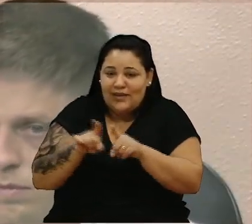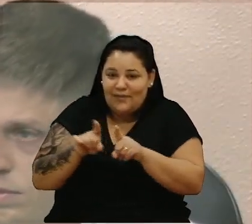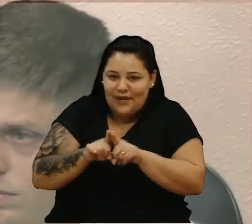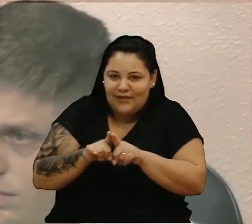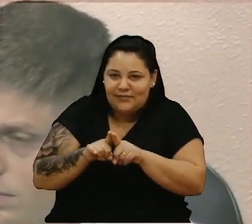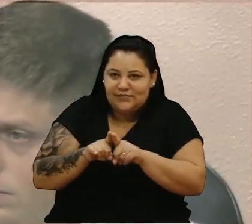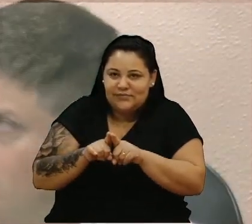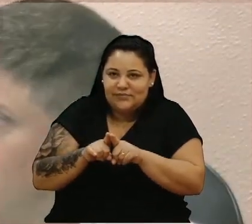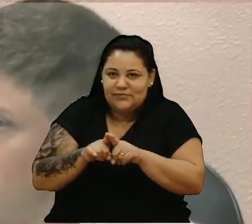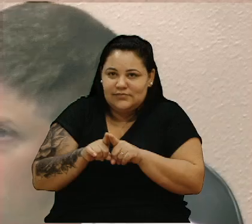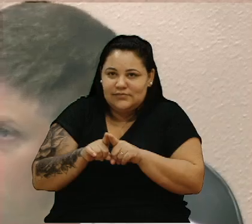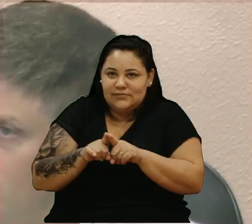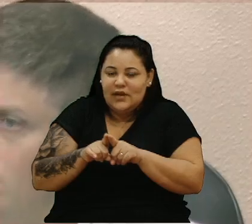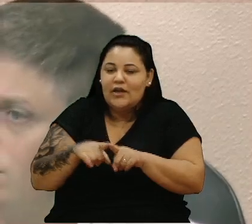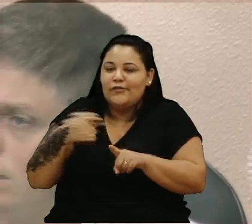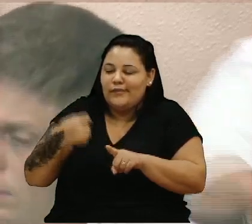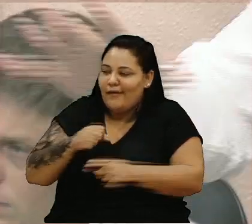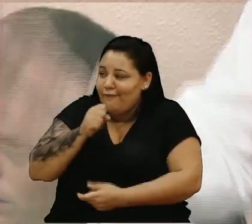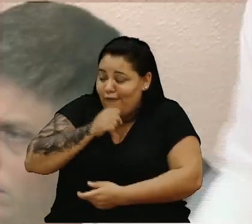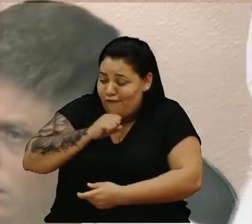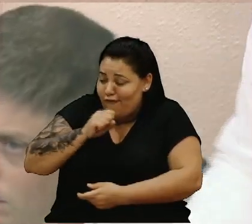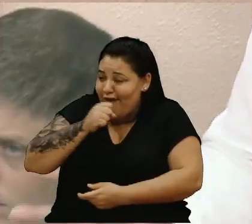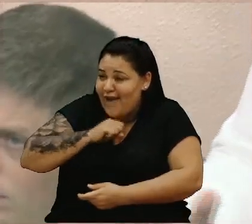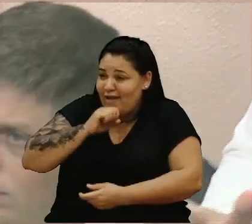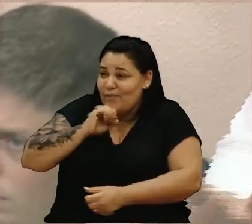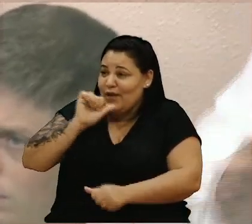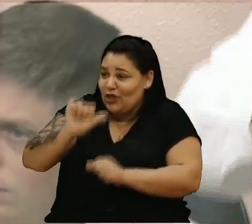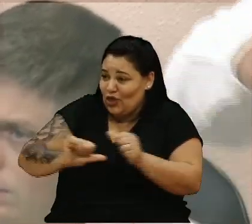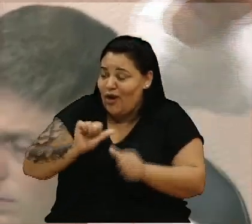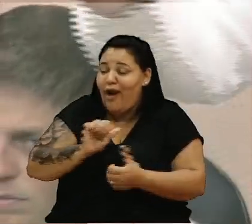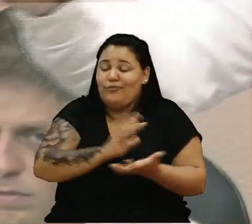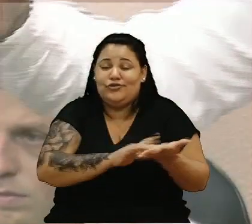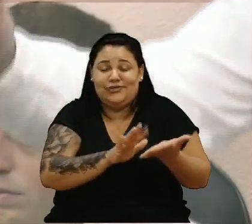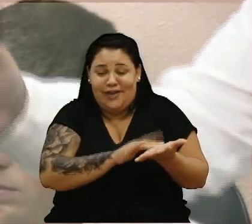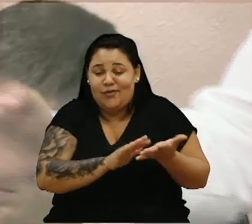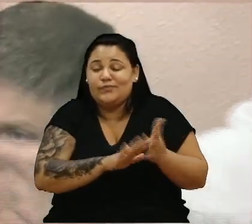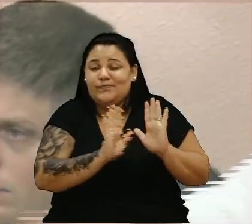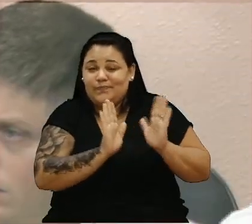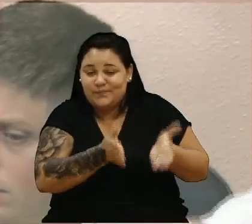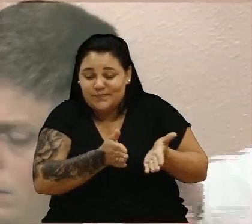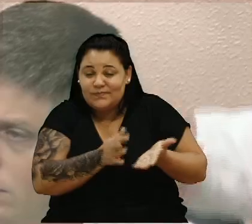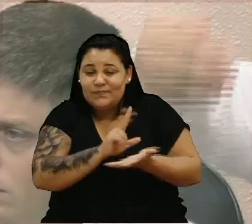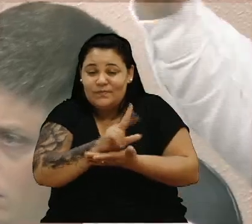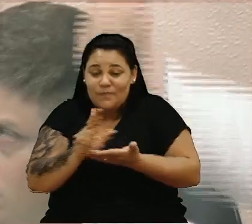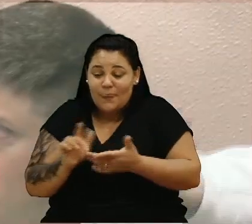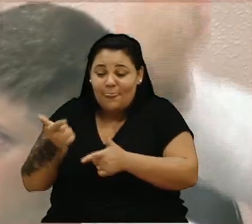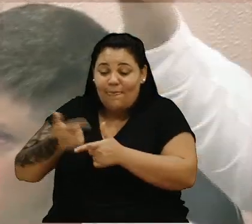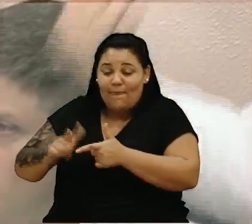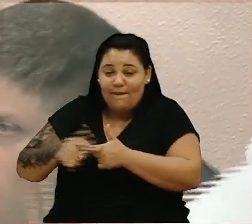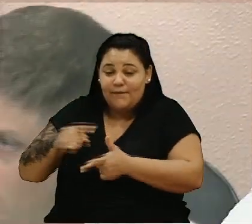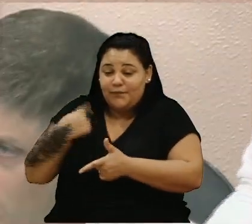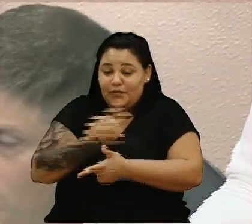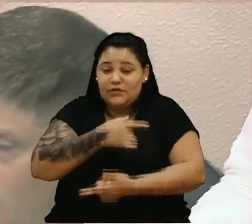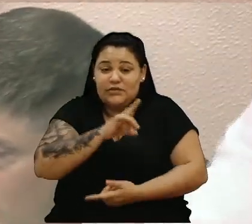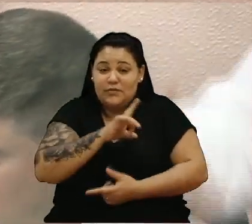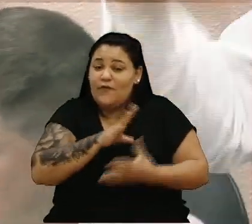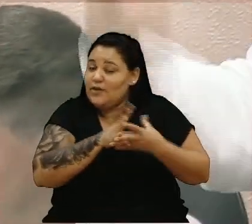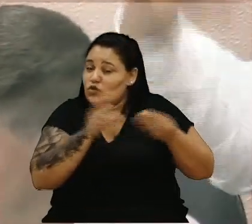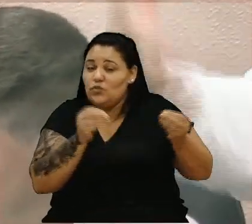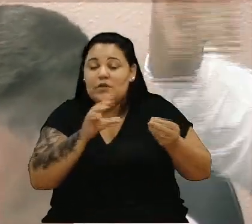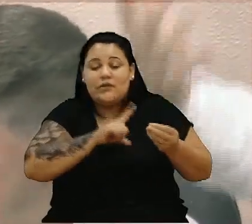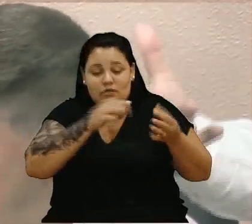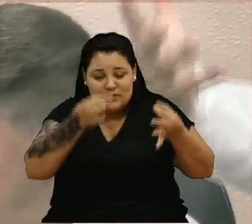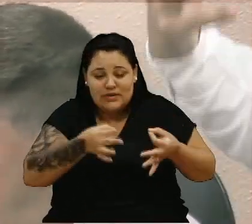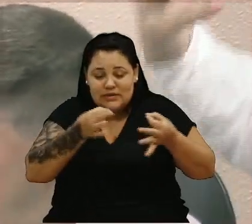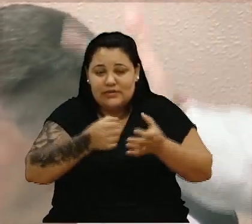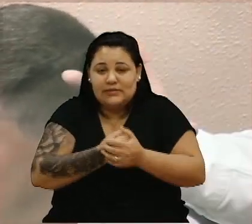de ser jurássico e analógico para ser digital. E vários desses problemas que nós temos deixarão de existir. E